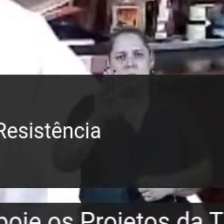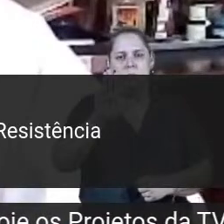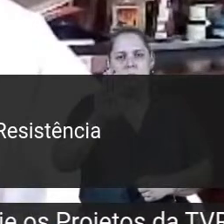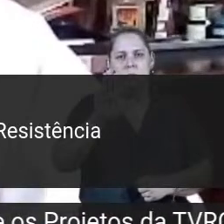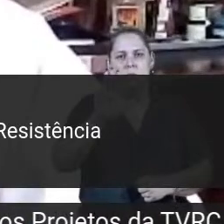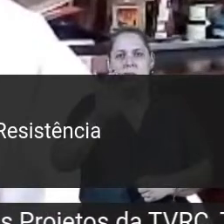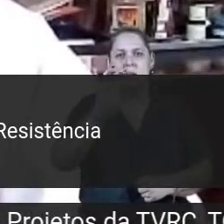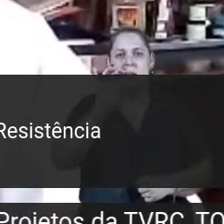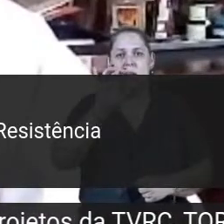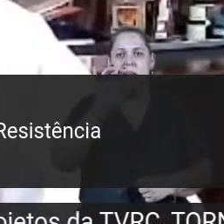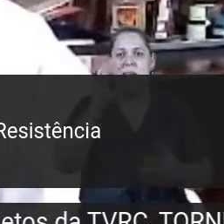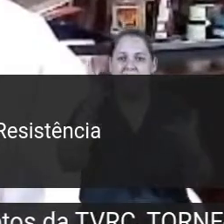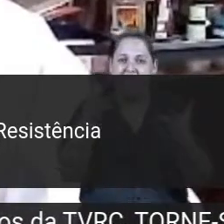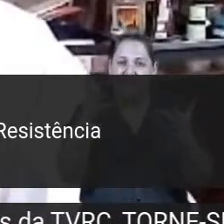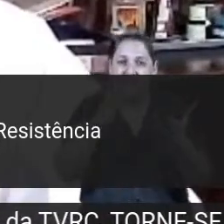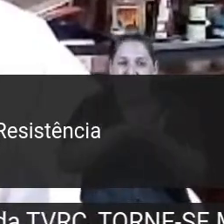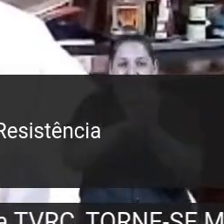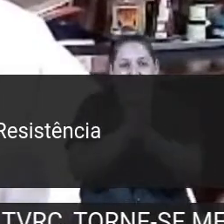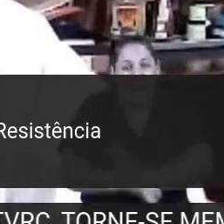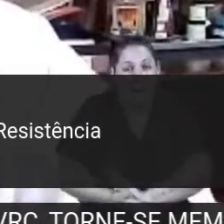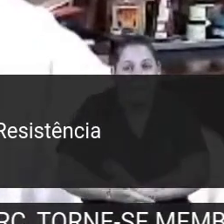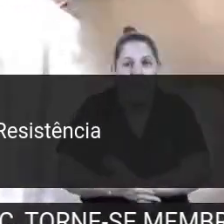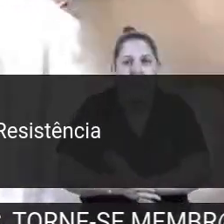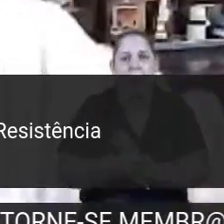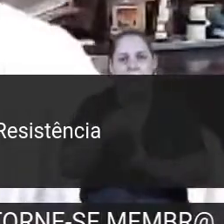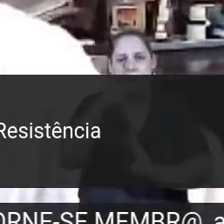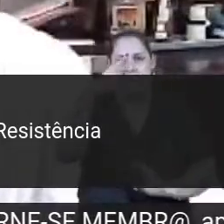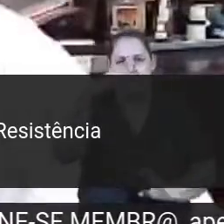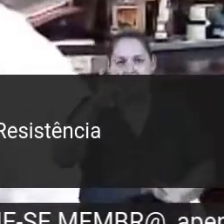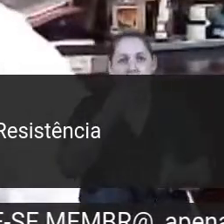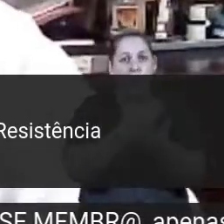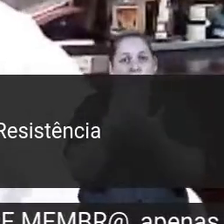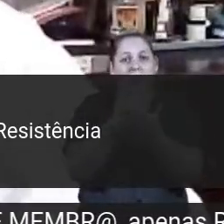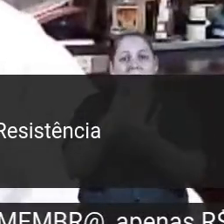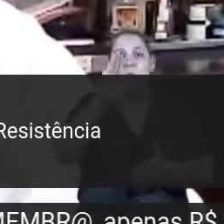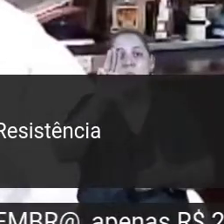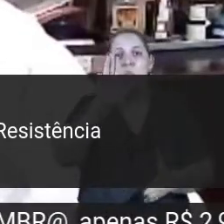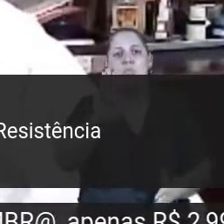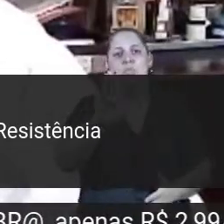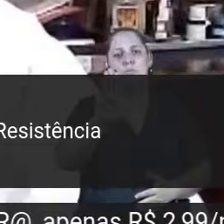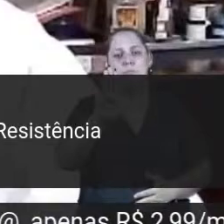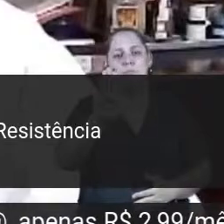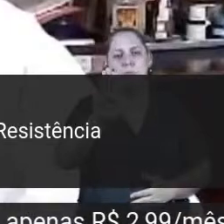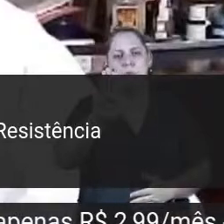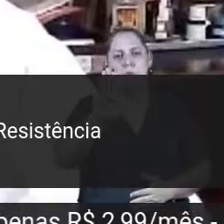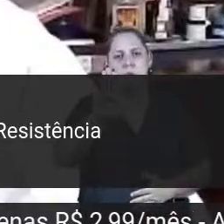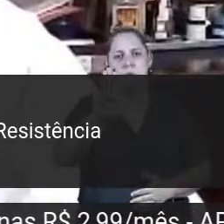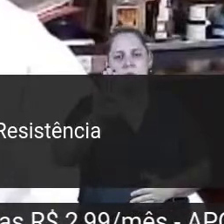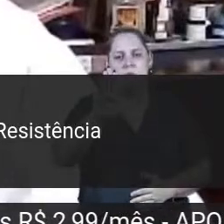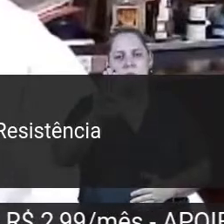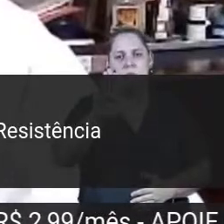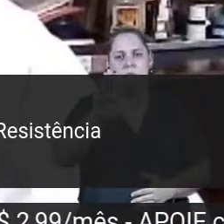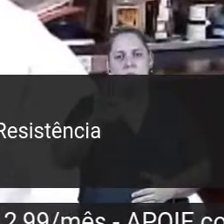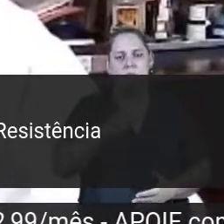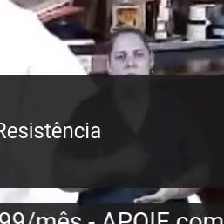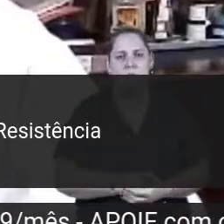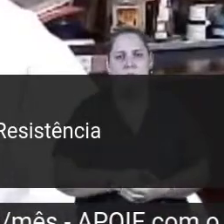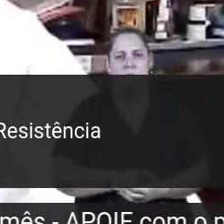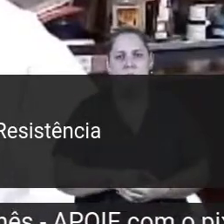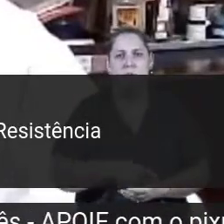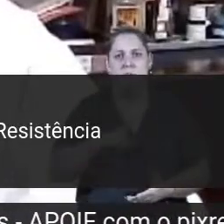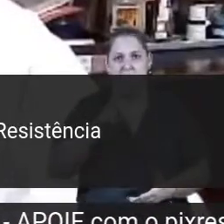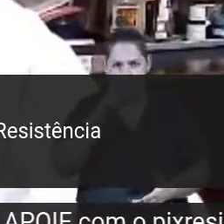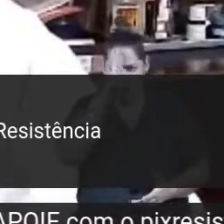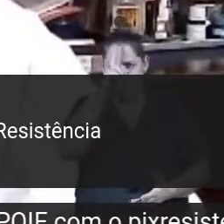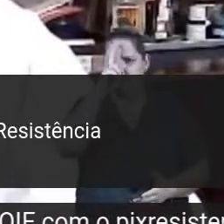Se quiseram acabar com o nosso partido, começavam pelo Lula. E está aí,